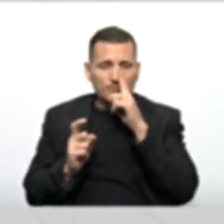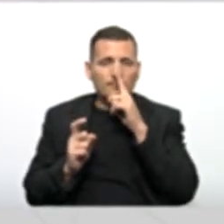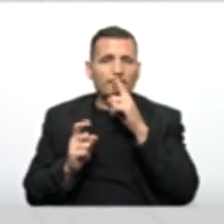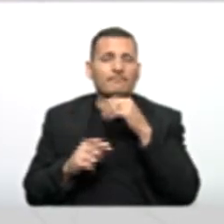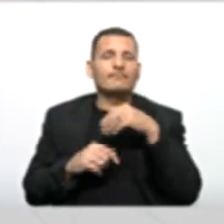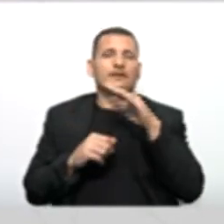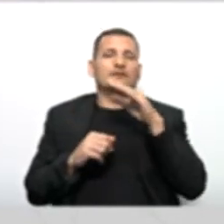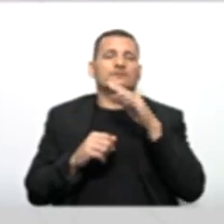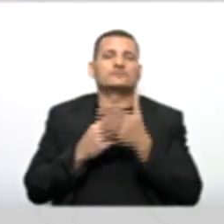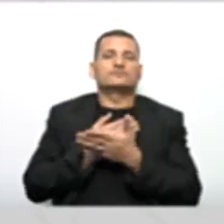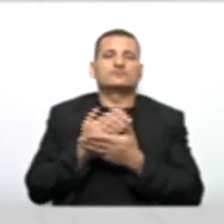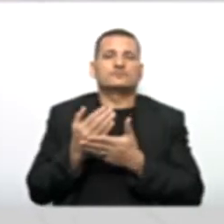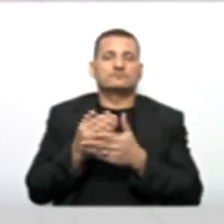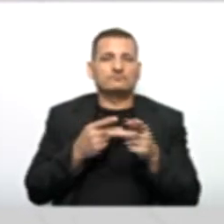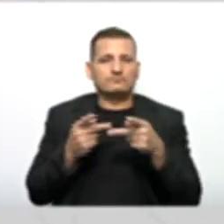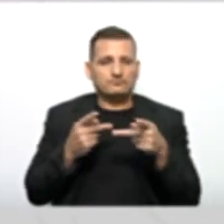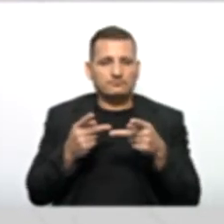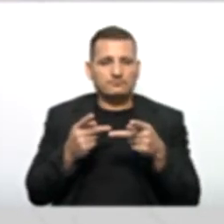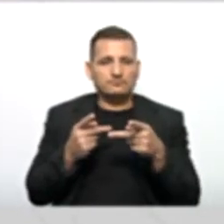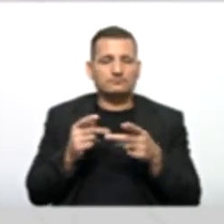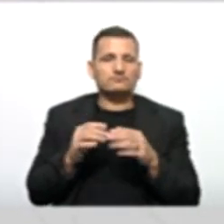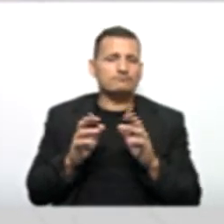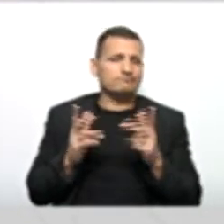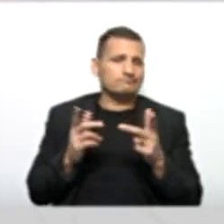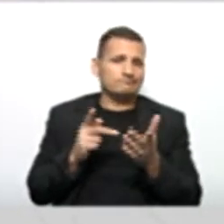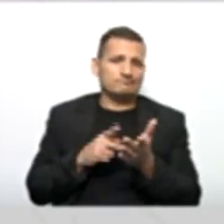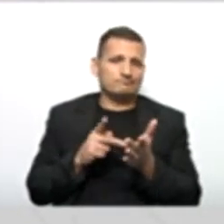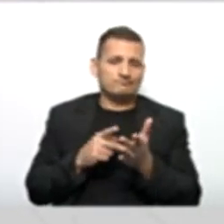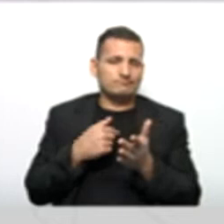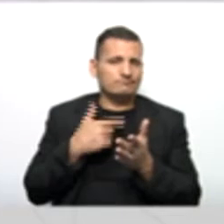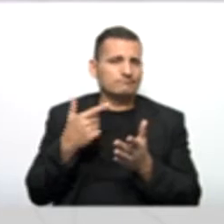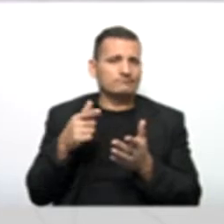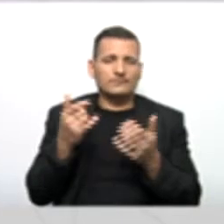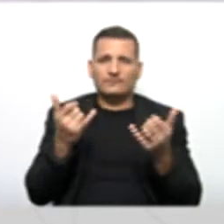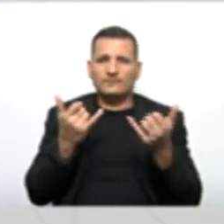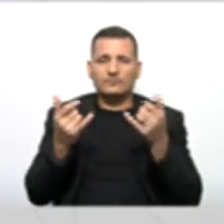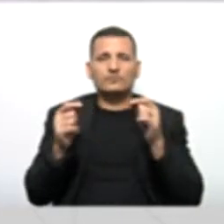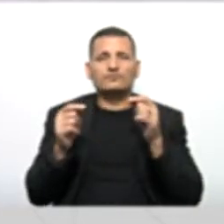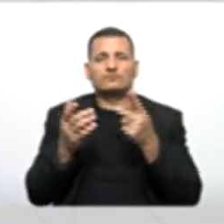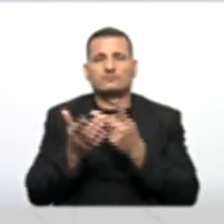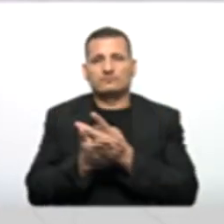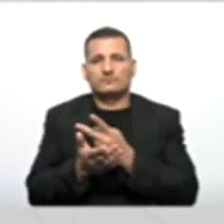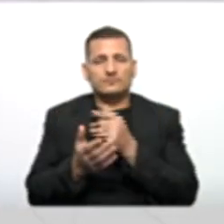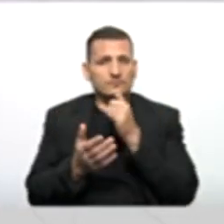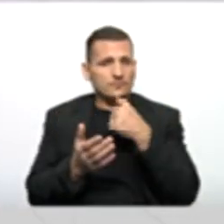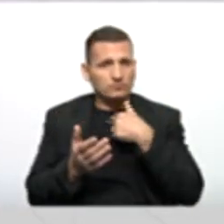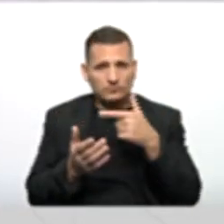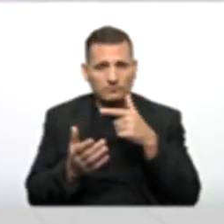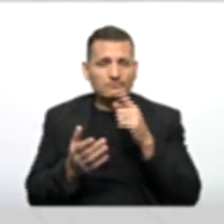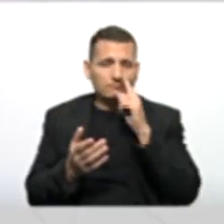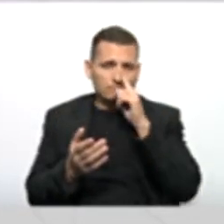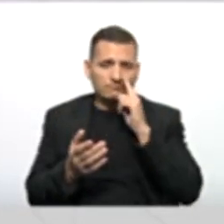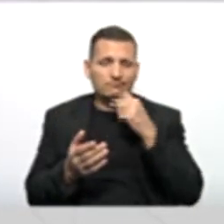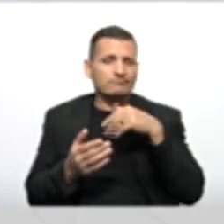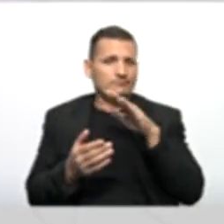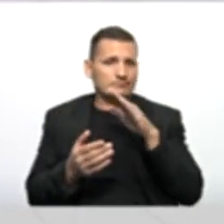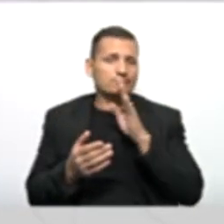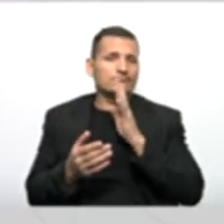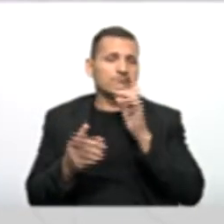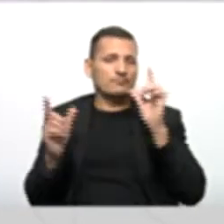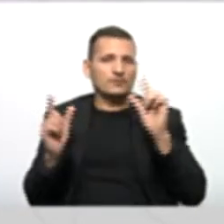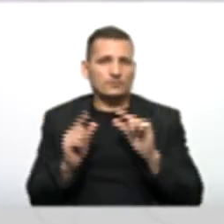caindo nas demais fases. Claro, gente, eu não tenho muita informação daquilo que vai acontecer. Se eu não tenho isso, os riscos são maiores, o conhecimento é